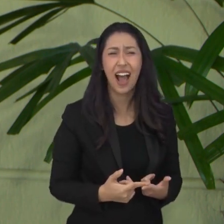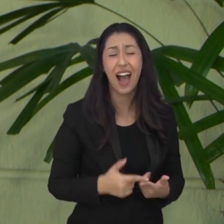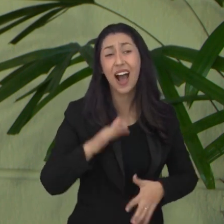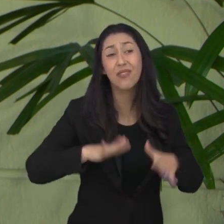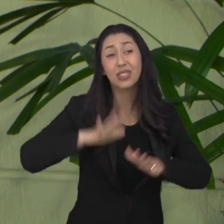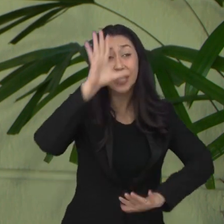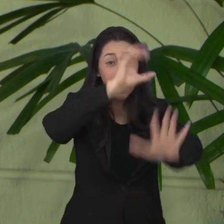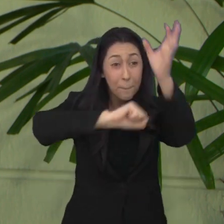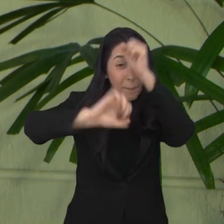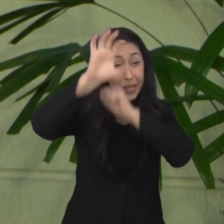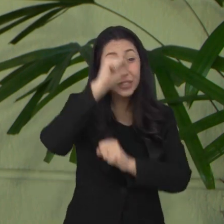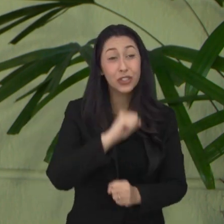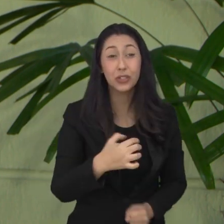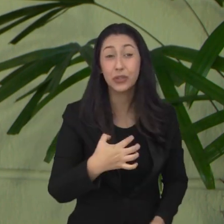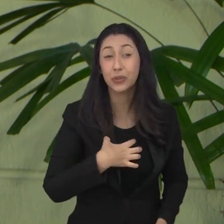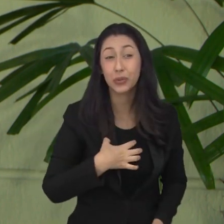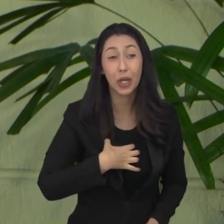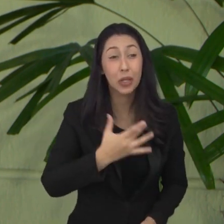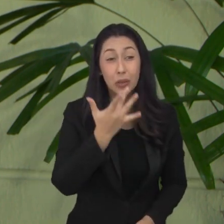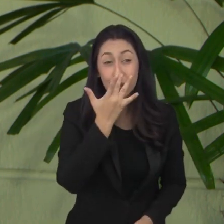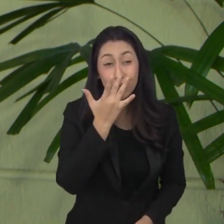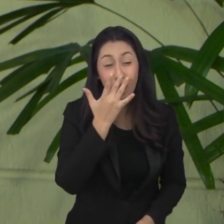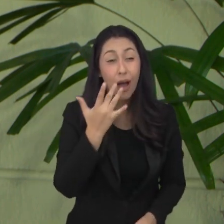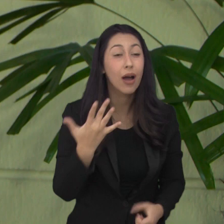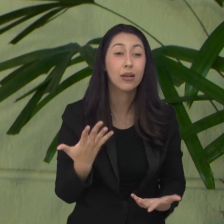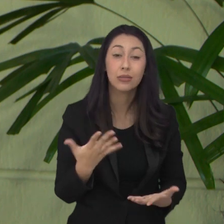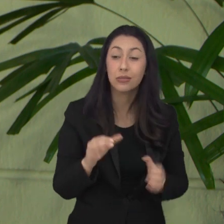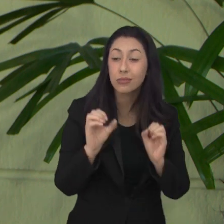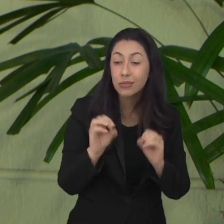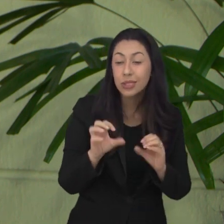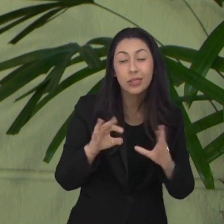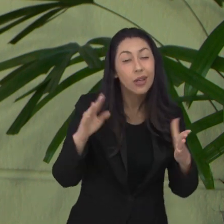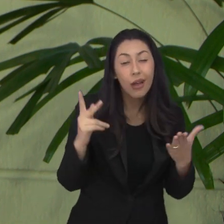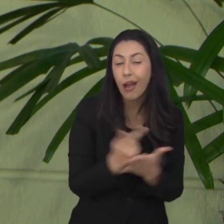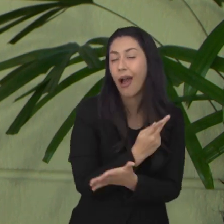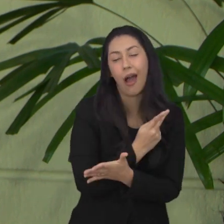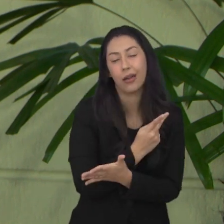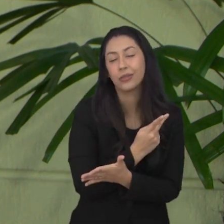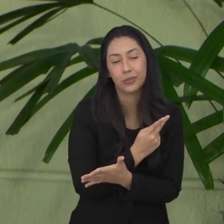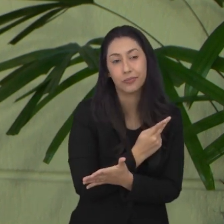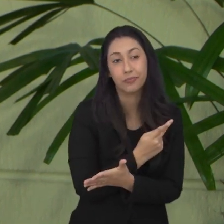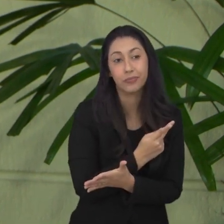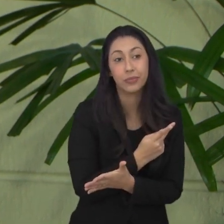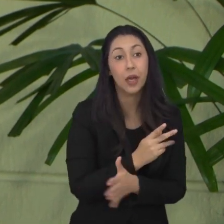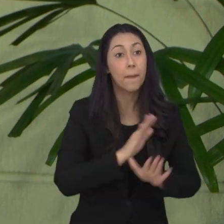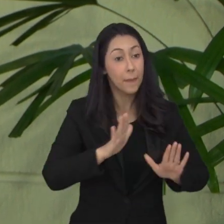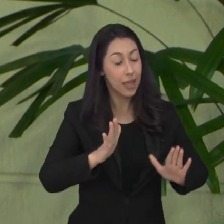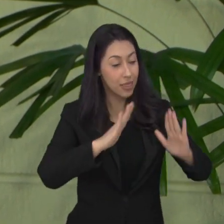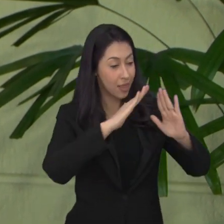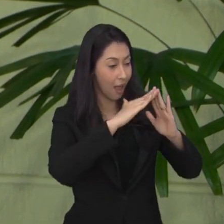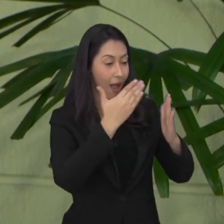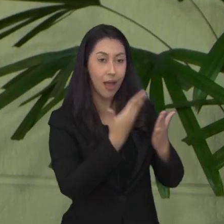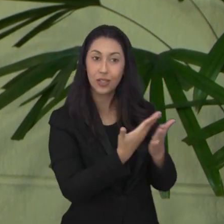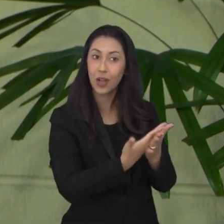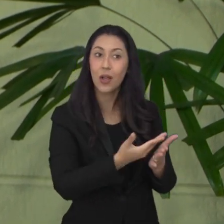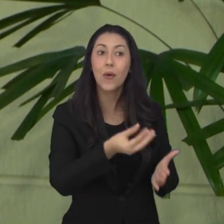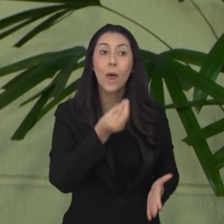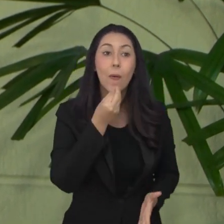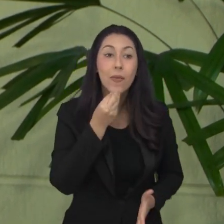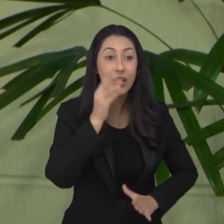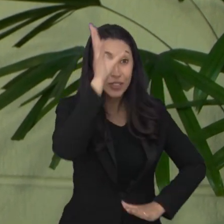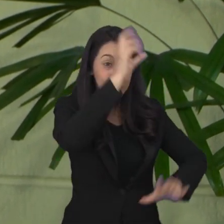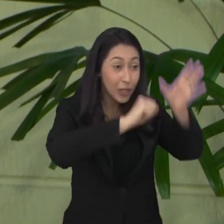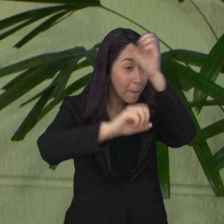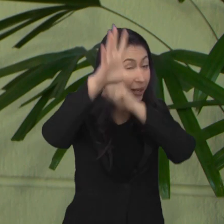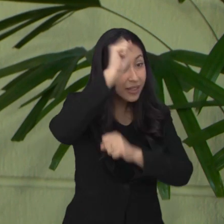repente errada, ouve o pai falando, ensinando em casa de uma forma errada, e ela pode, na escola, ter a chance de aprender de